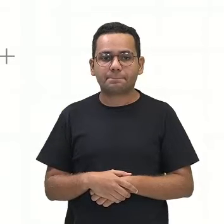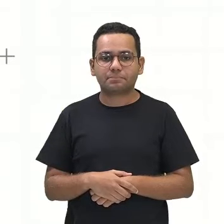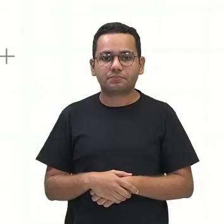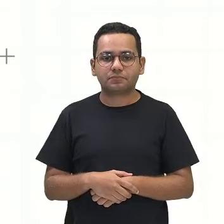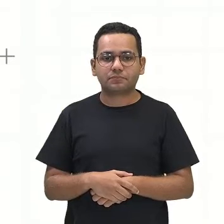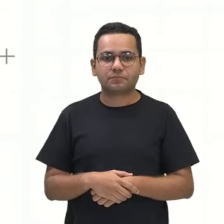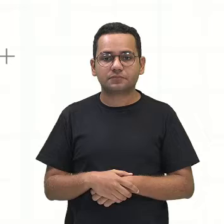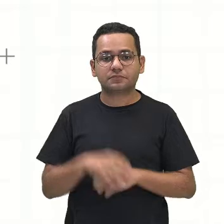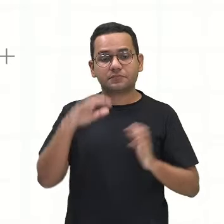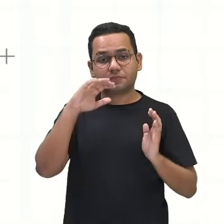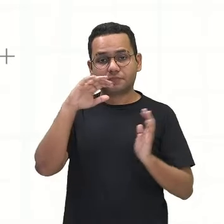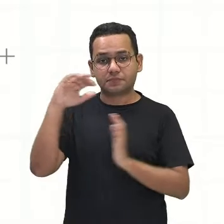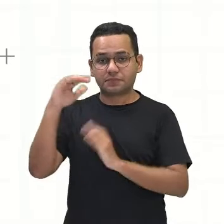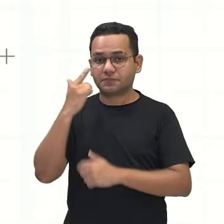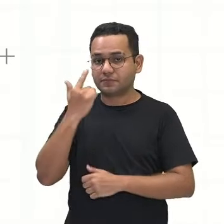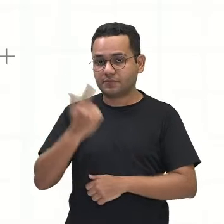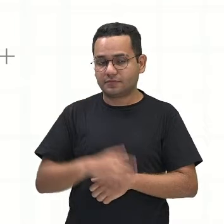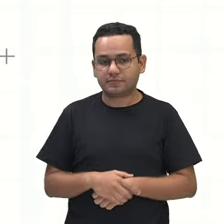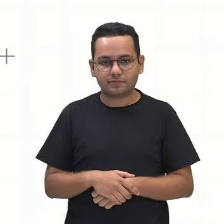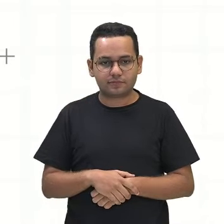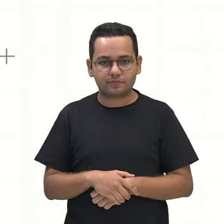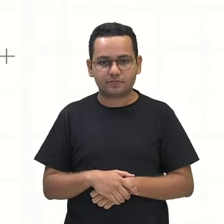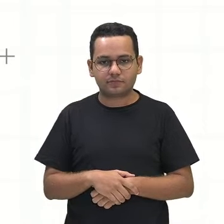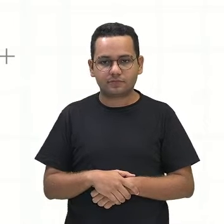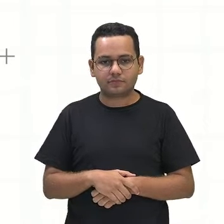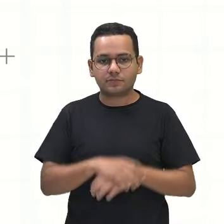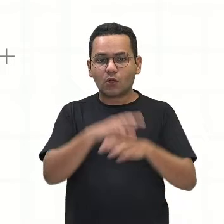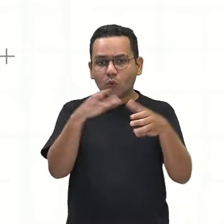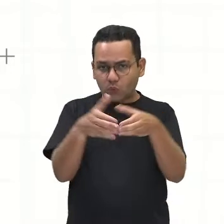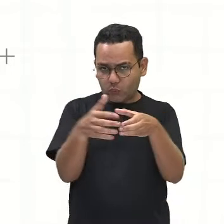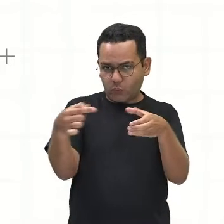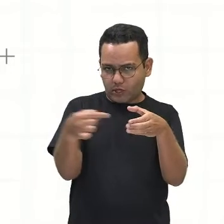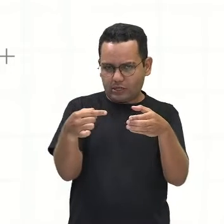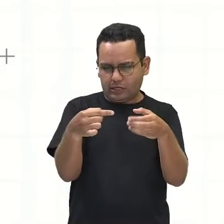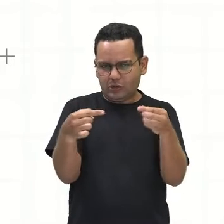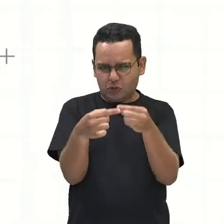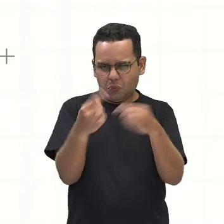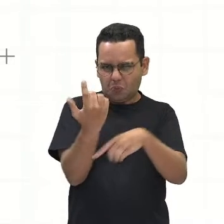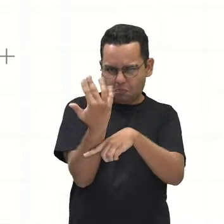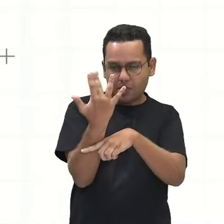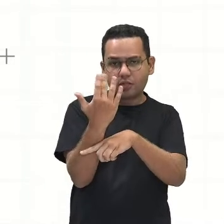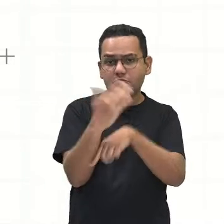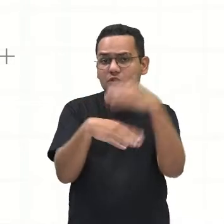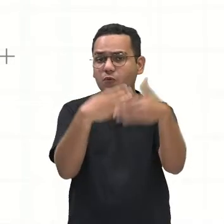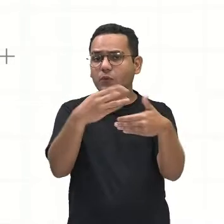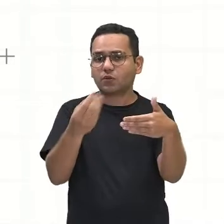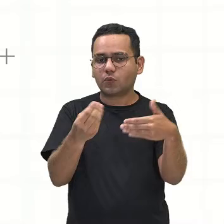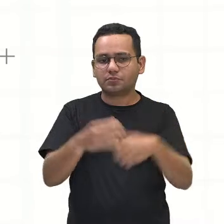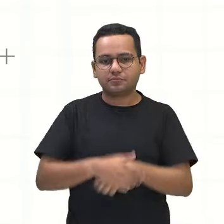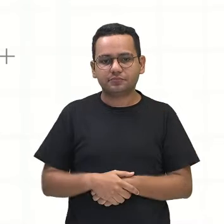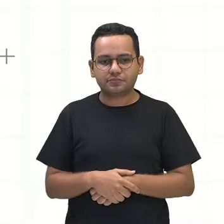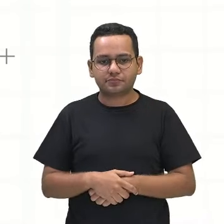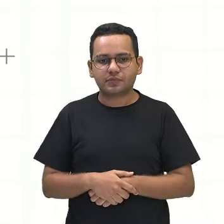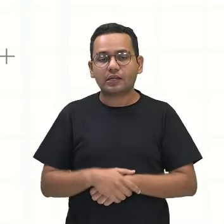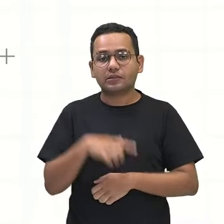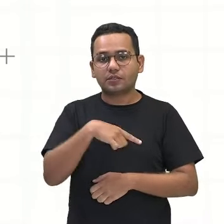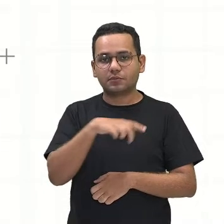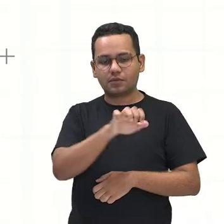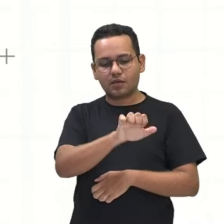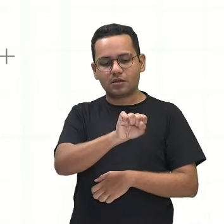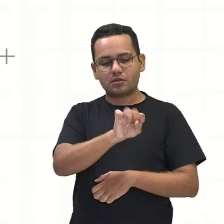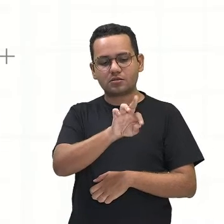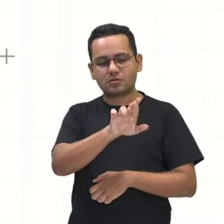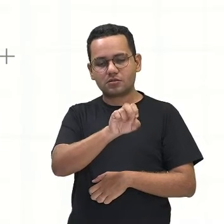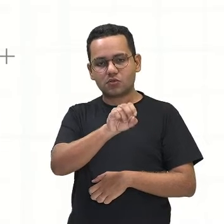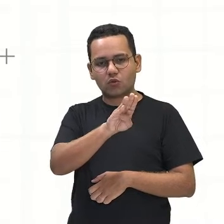processo evolutivo das gimnospermas. Neste caso, nós temos os estróbilos, tá? Que